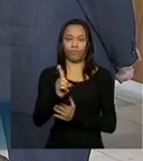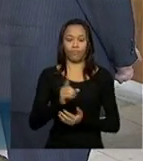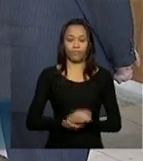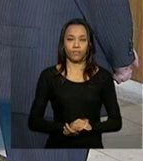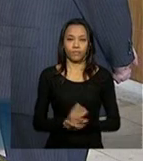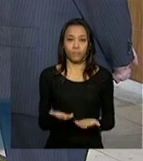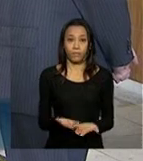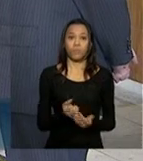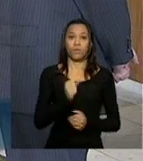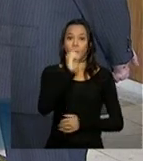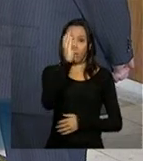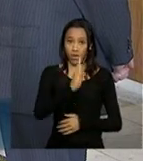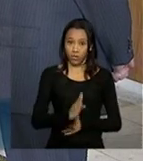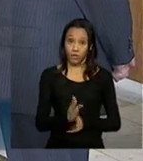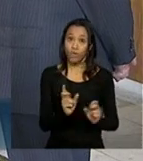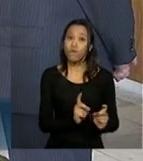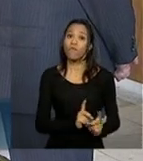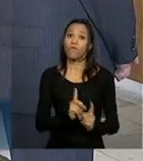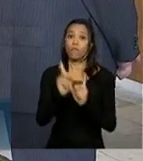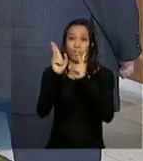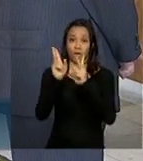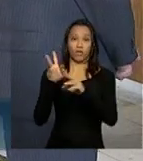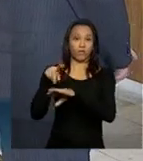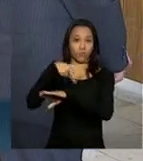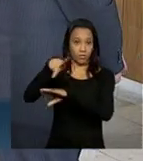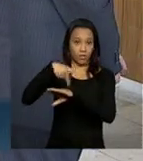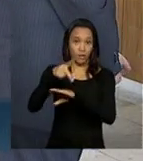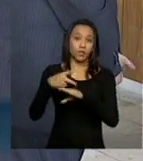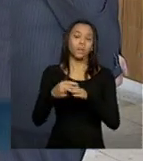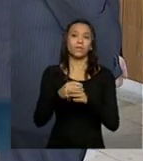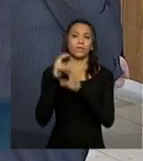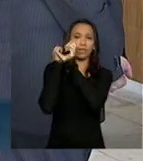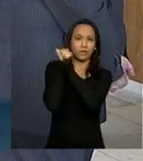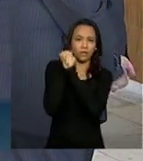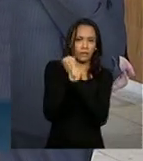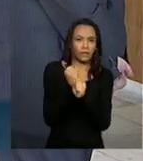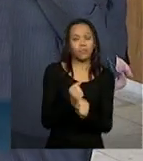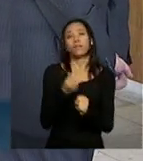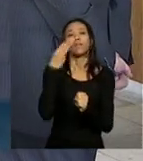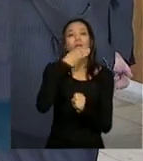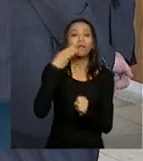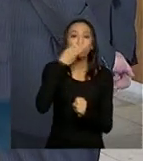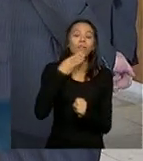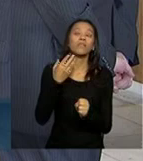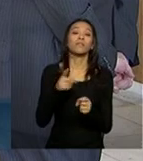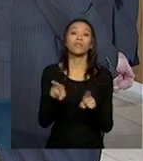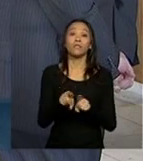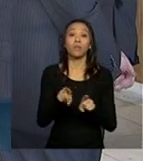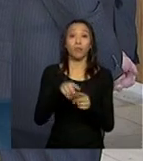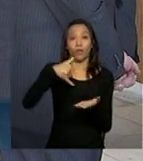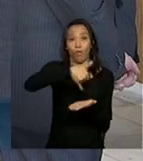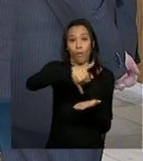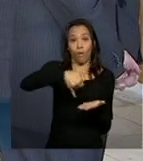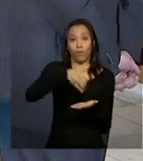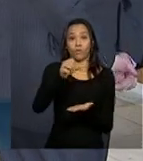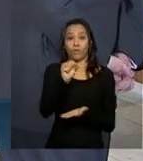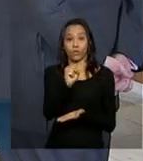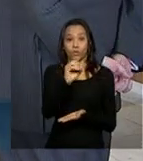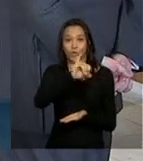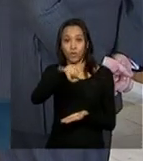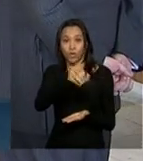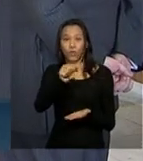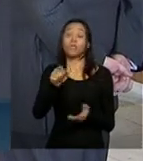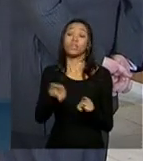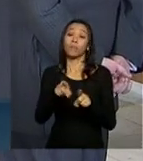O Brasil vende para Bangladesh, principalmente cana-de-açúcar, açúcar refinado e óleo de soja, e compra, na